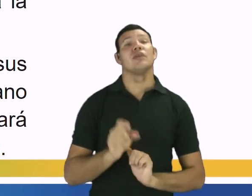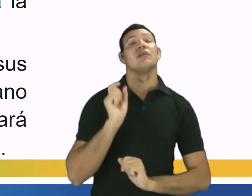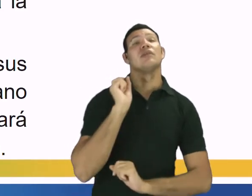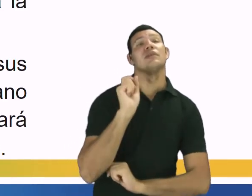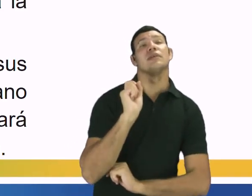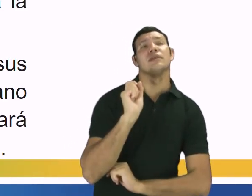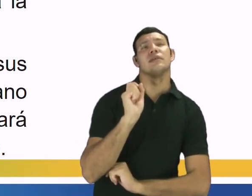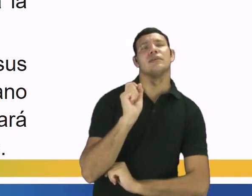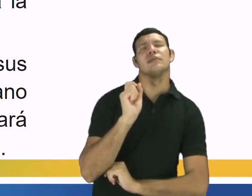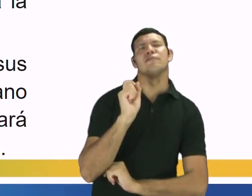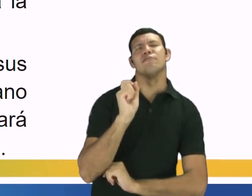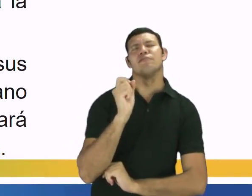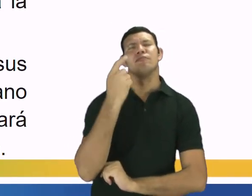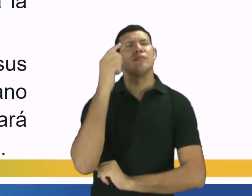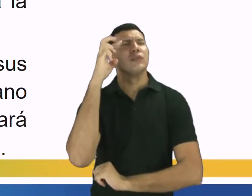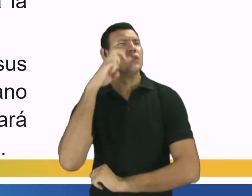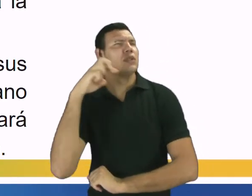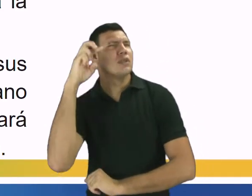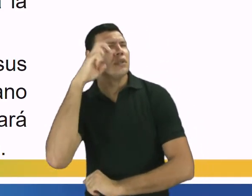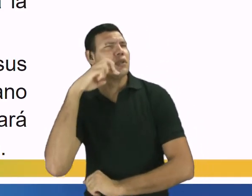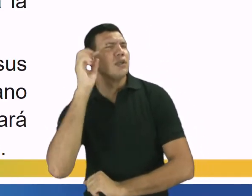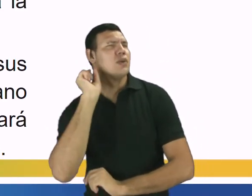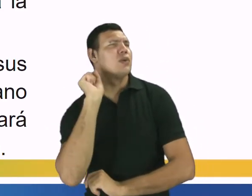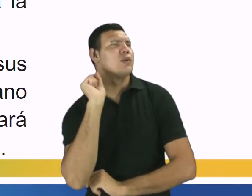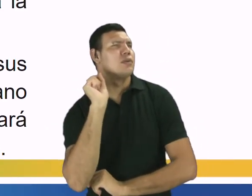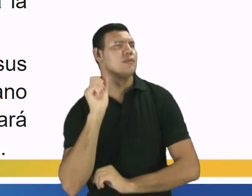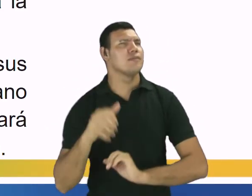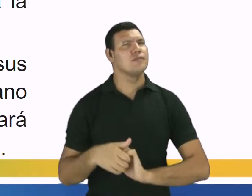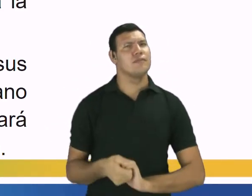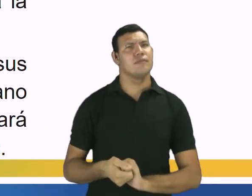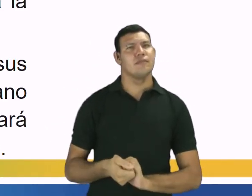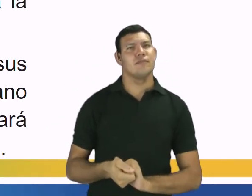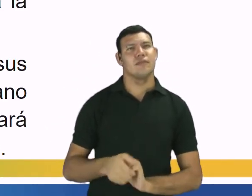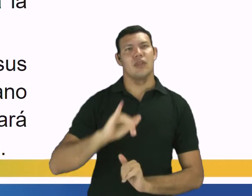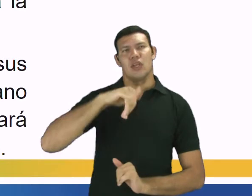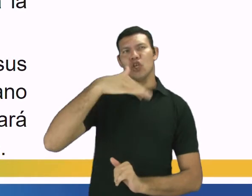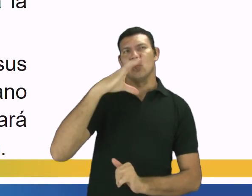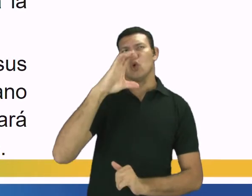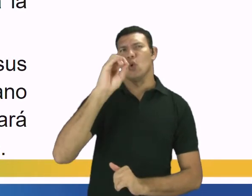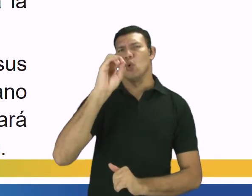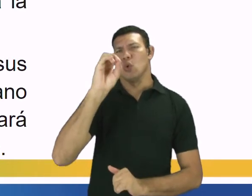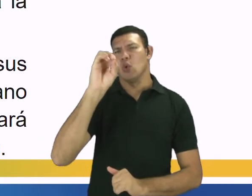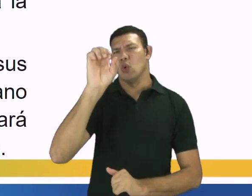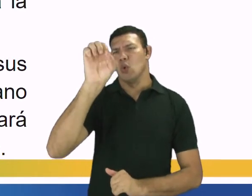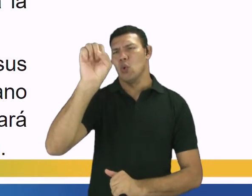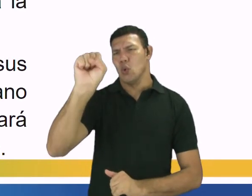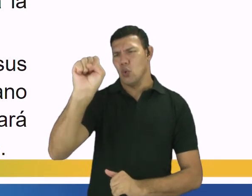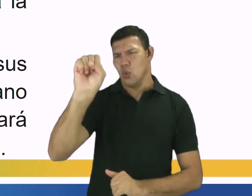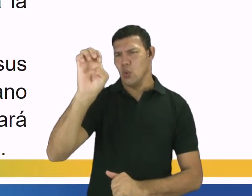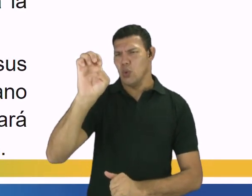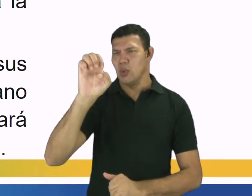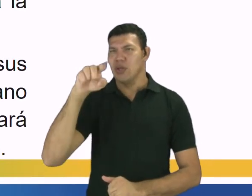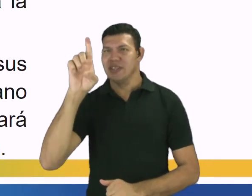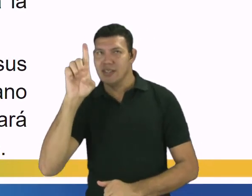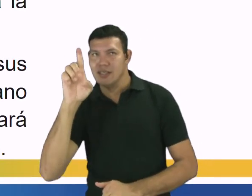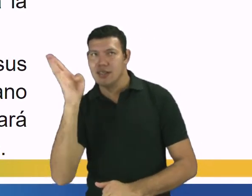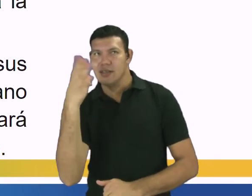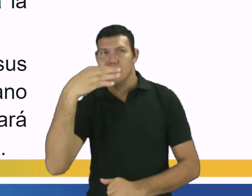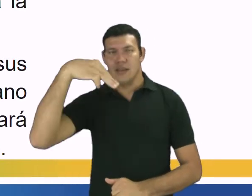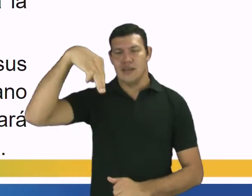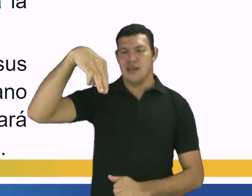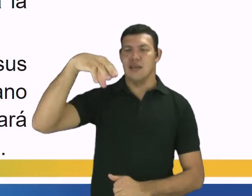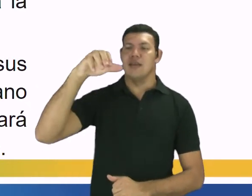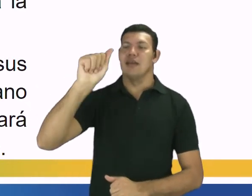bachillerato. O que eu quero que vocês prestem atenção, pessoal? José Martín, tanto no português como no espanhol,